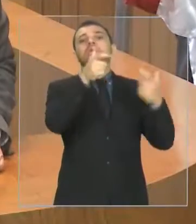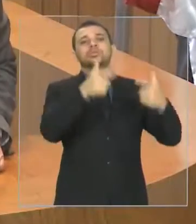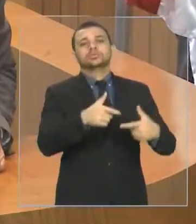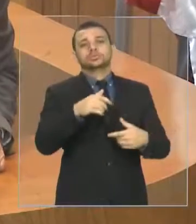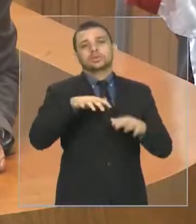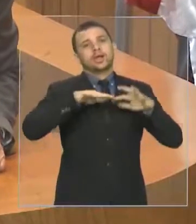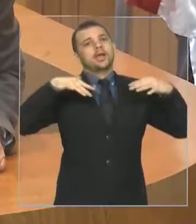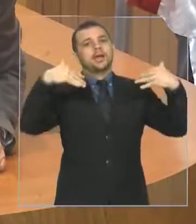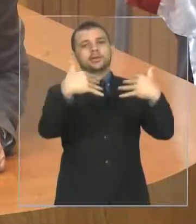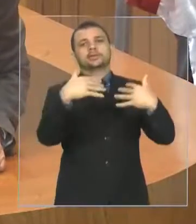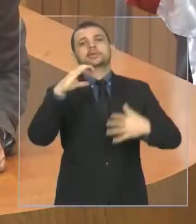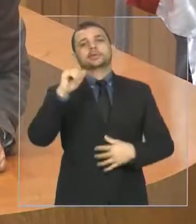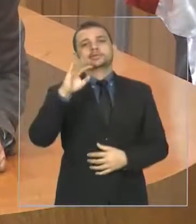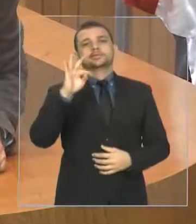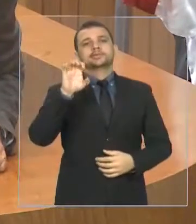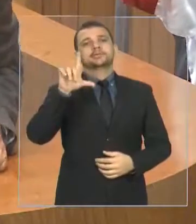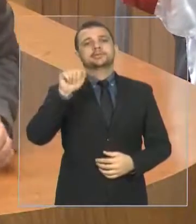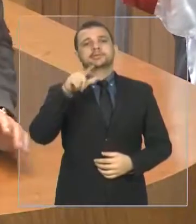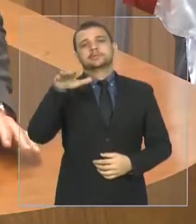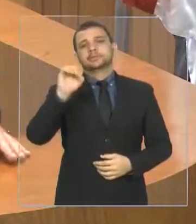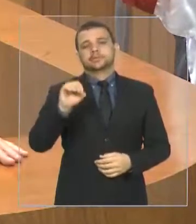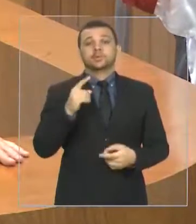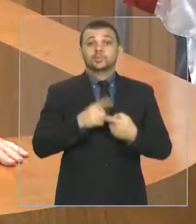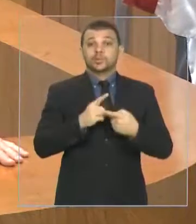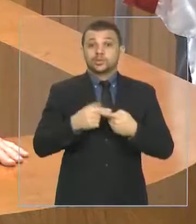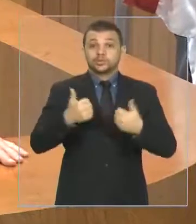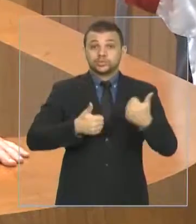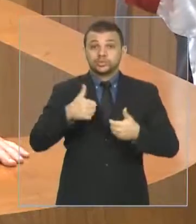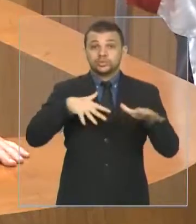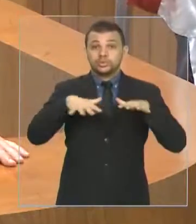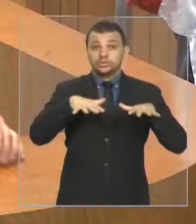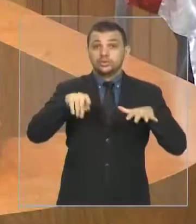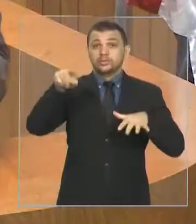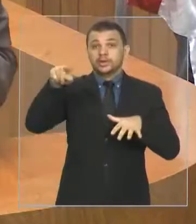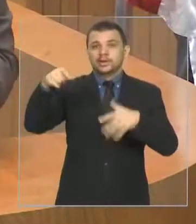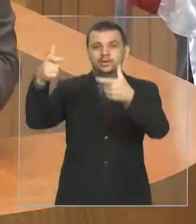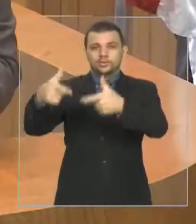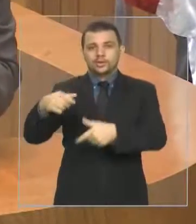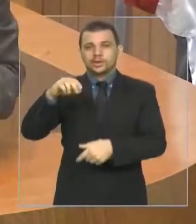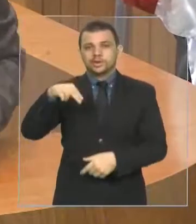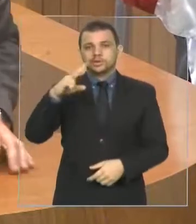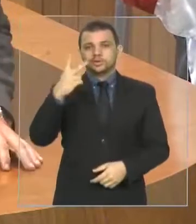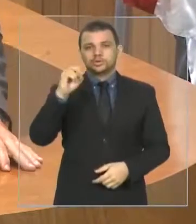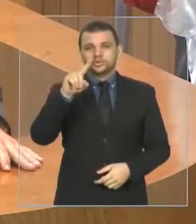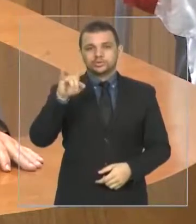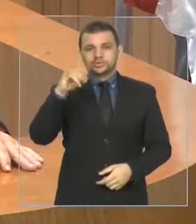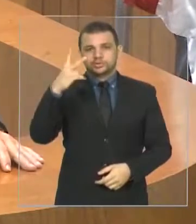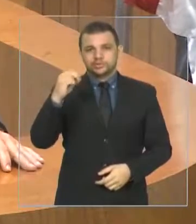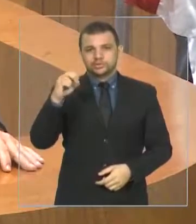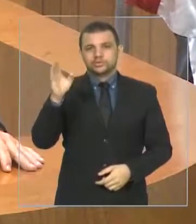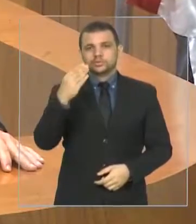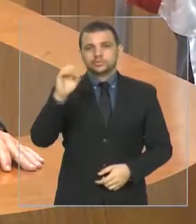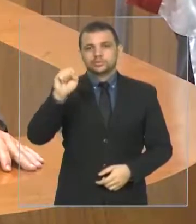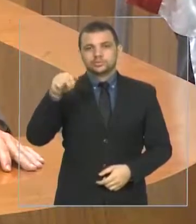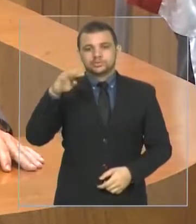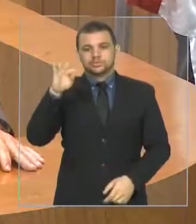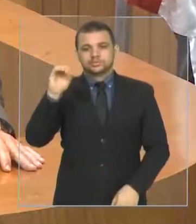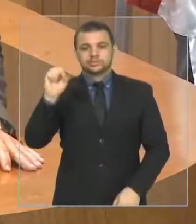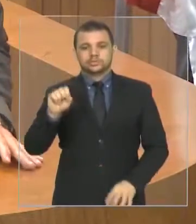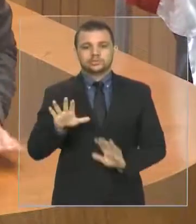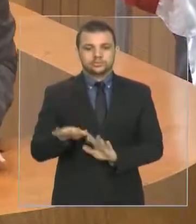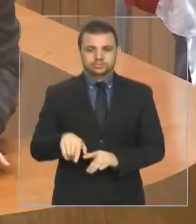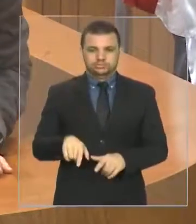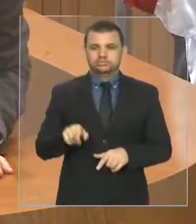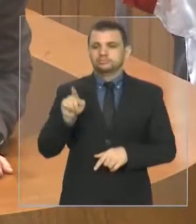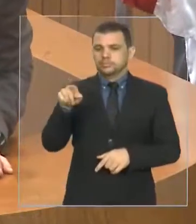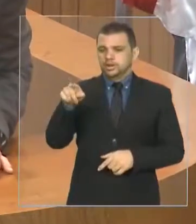E a informação que me deram, eu vou verificar em loco, que o gramado não tem condição de jogo. Nós jogamos num domingo em Fortaleza e sei